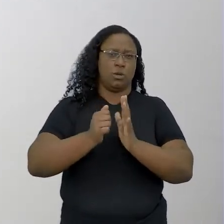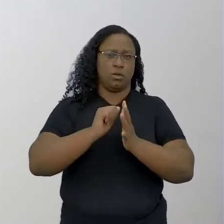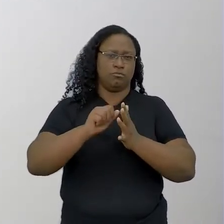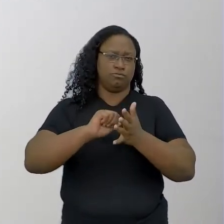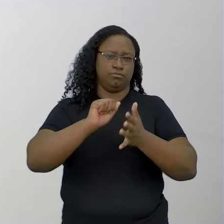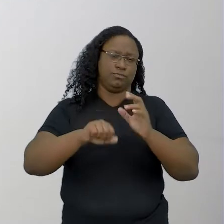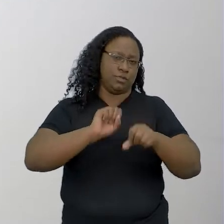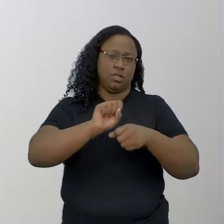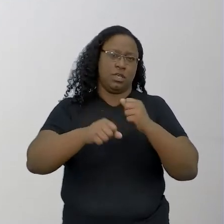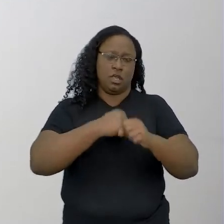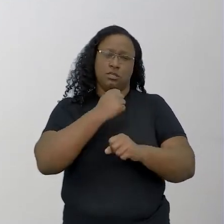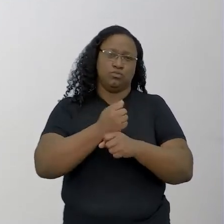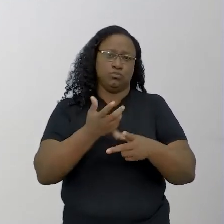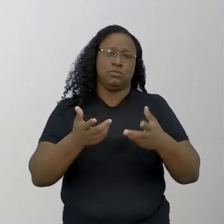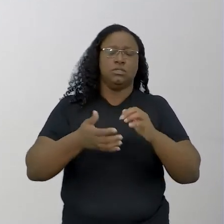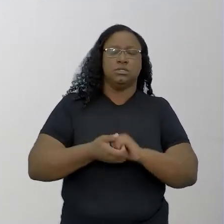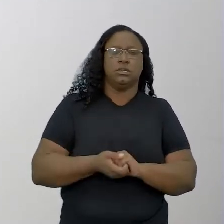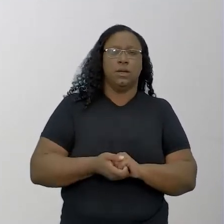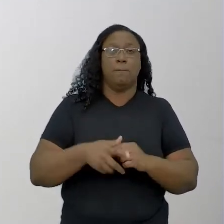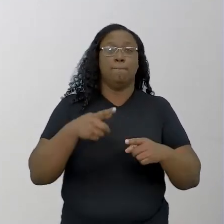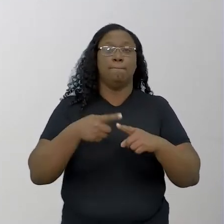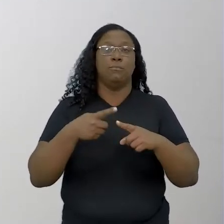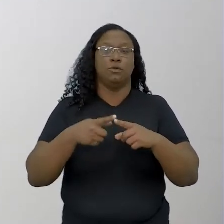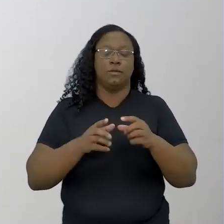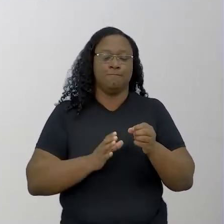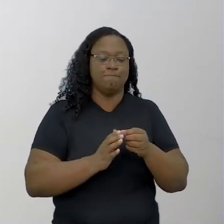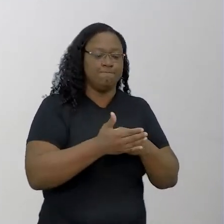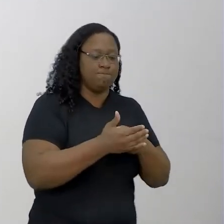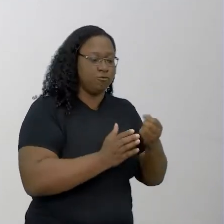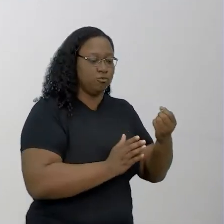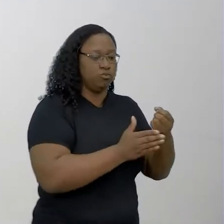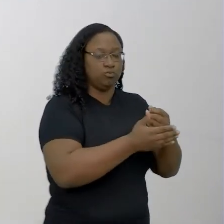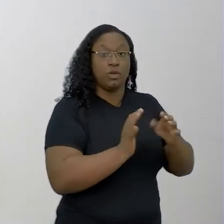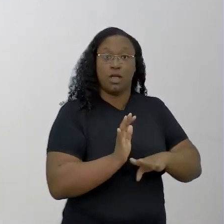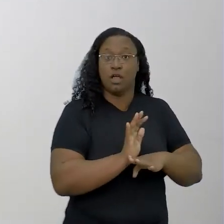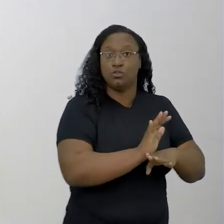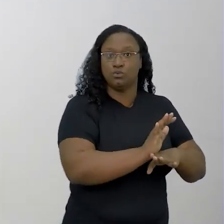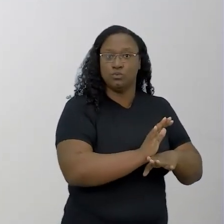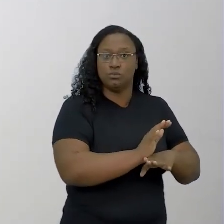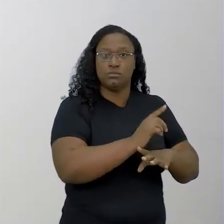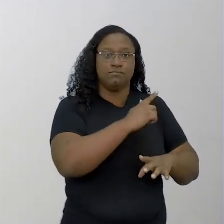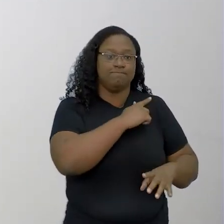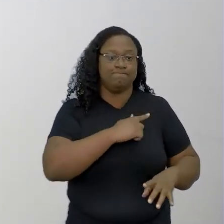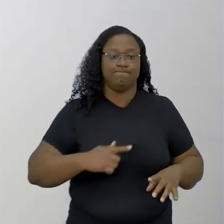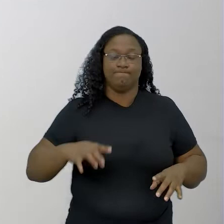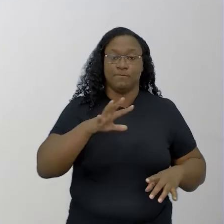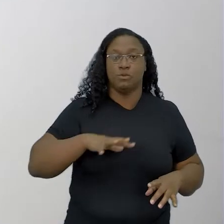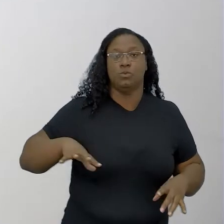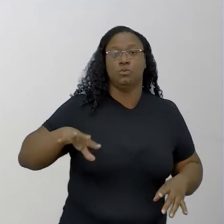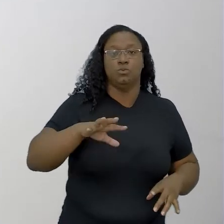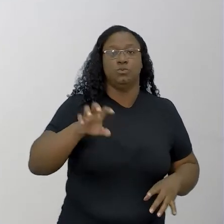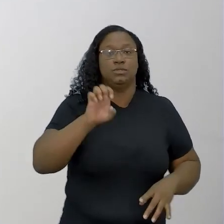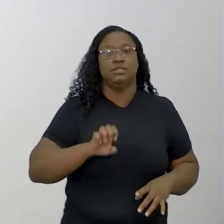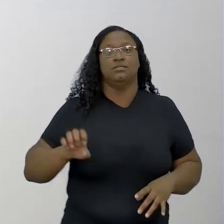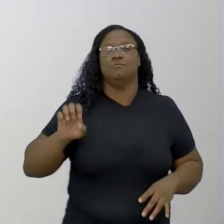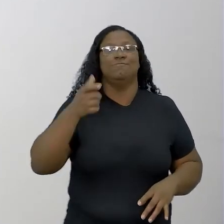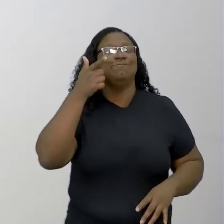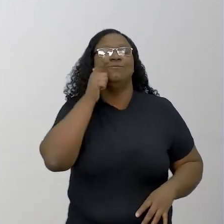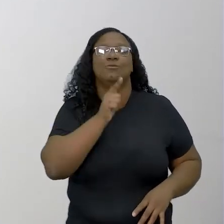acabam suprindo lacunas em que o Estado não consegue sozinho